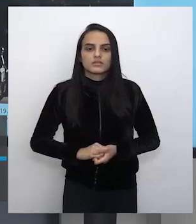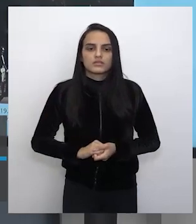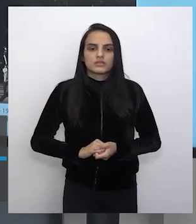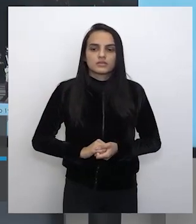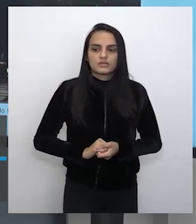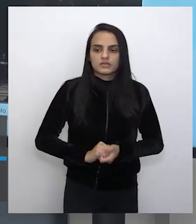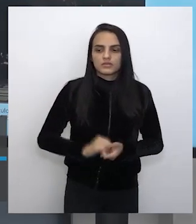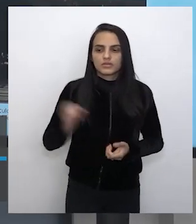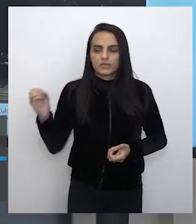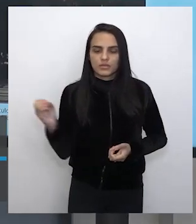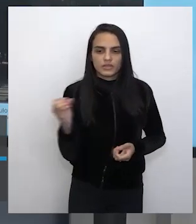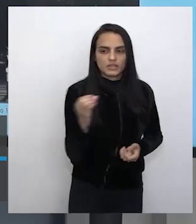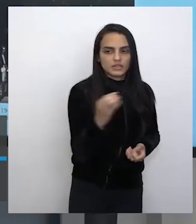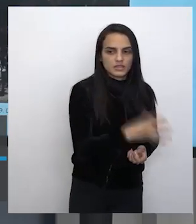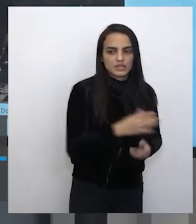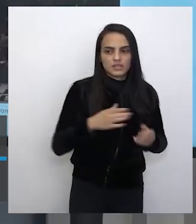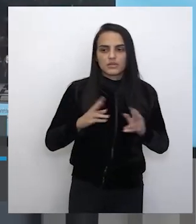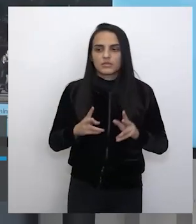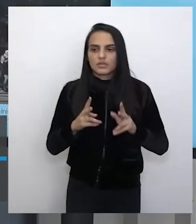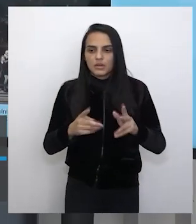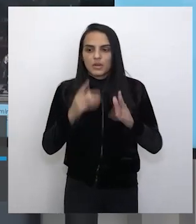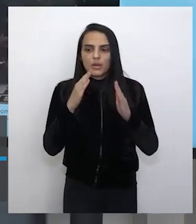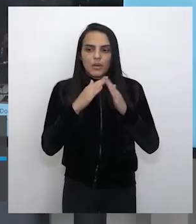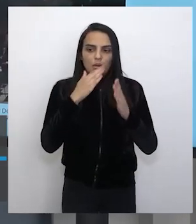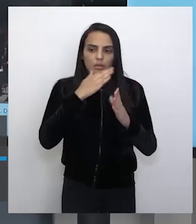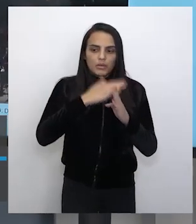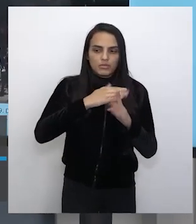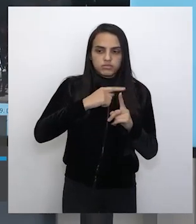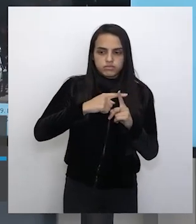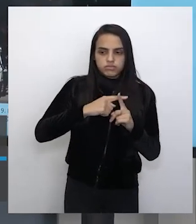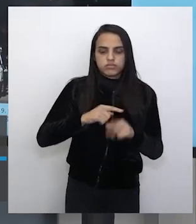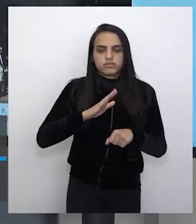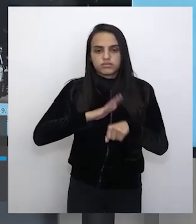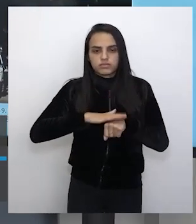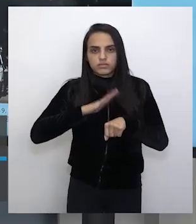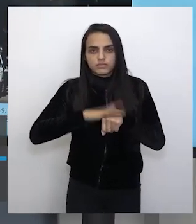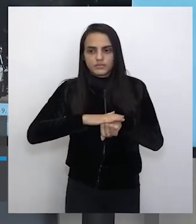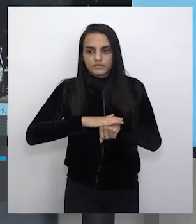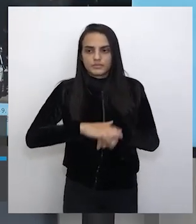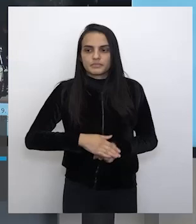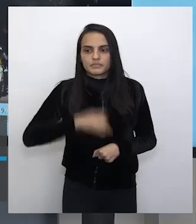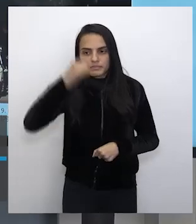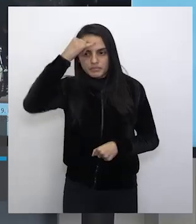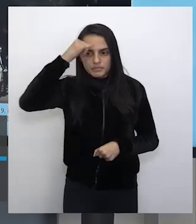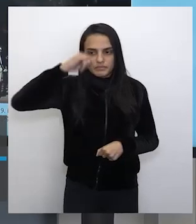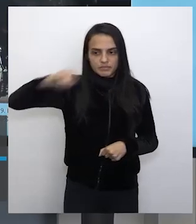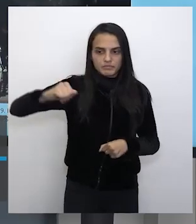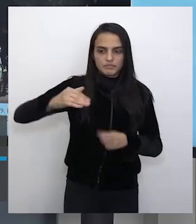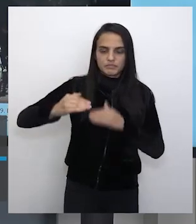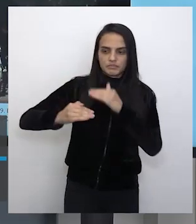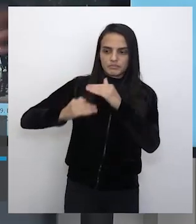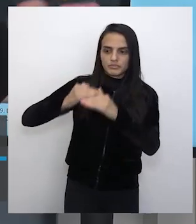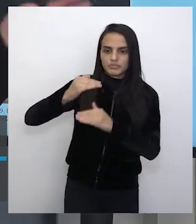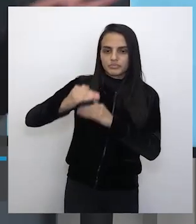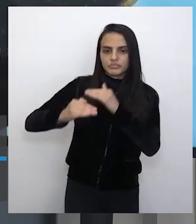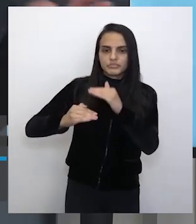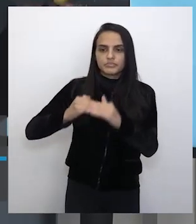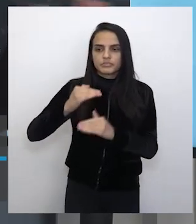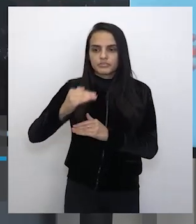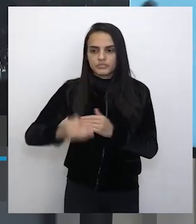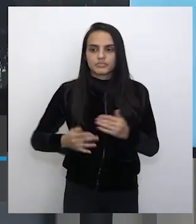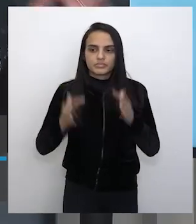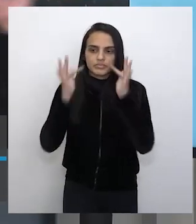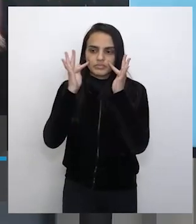inovações na doutrina, elas são colocadas em prática, justamente para impedir o avanço, né, a deserção dos seus fiéis e o avanço dessas